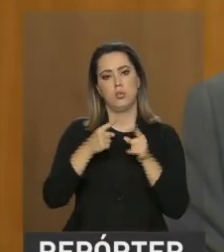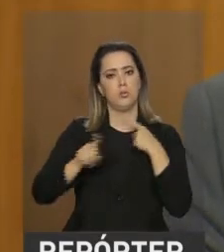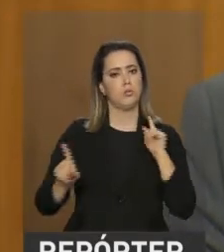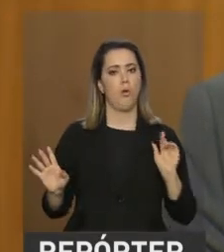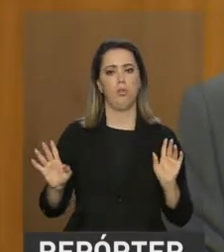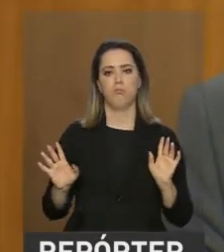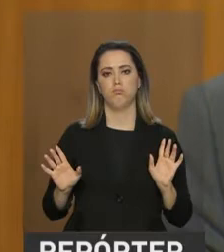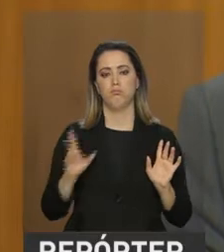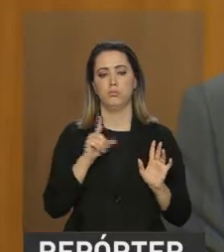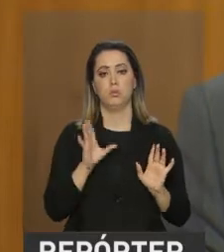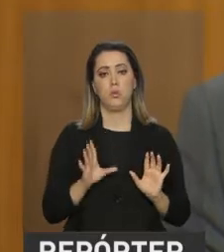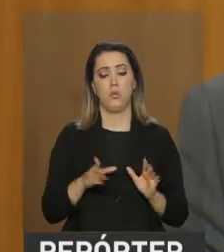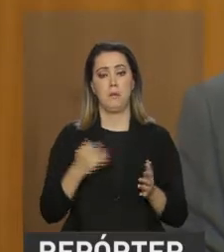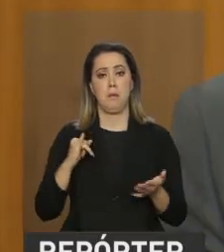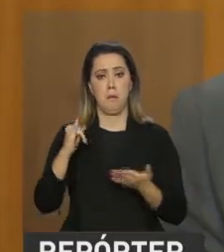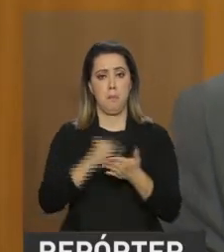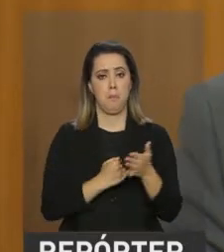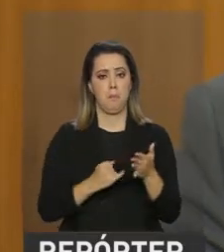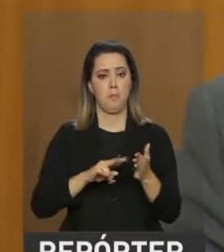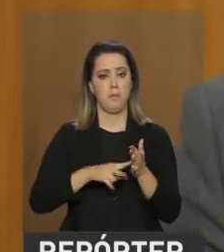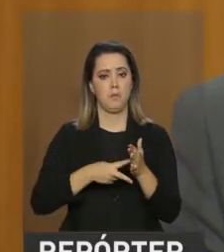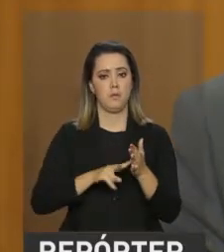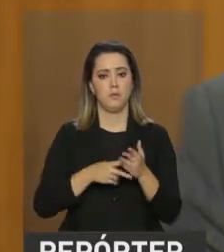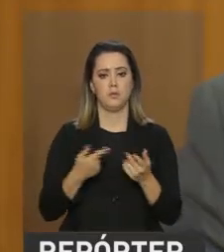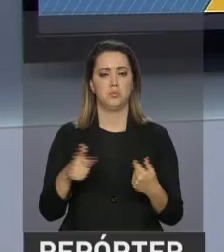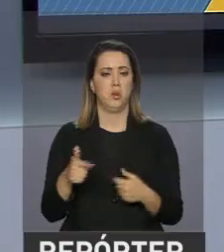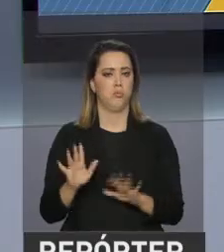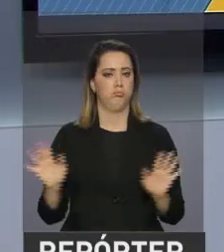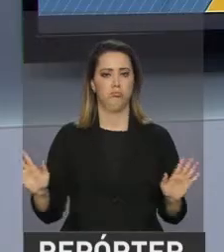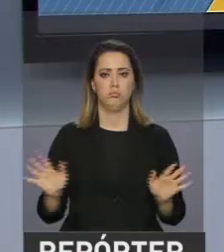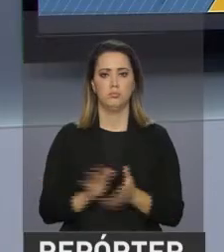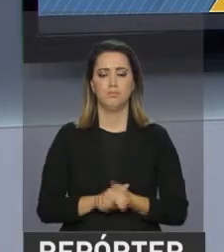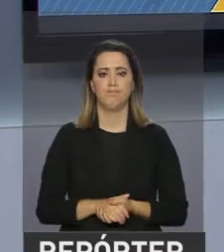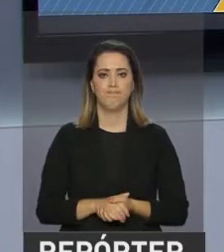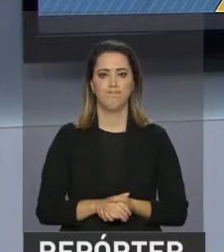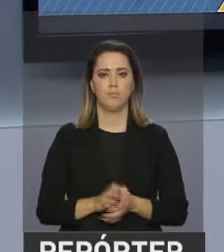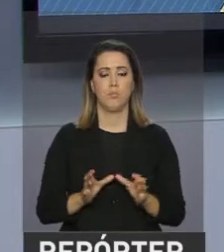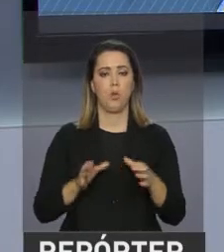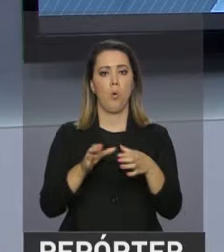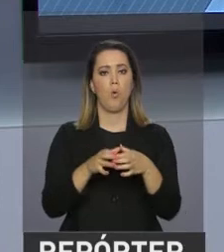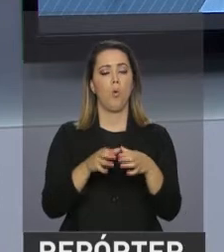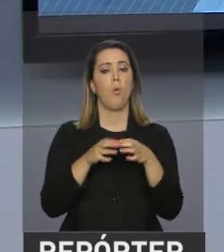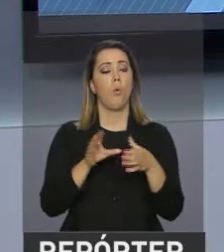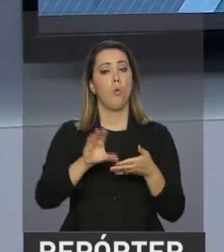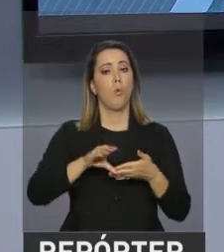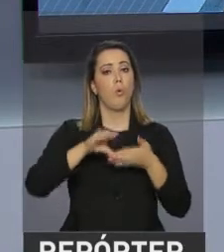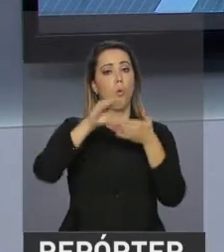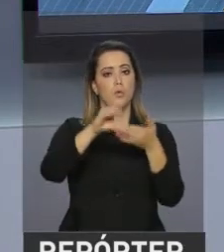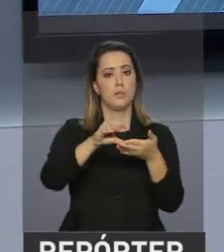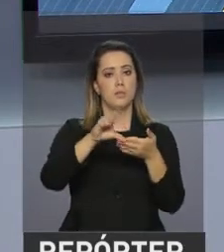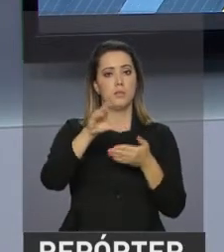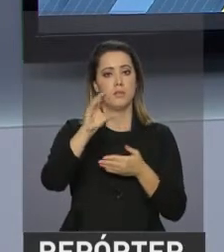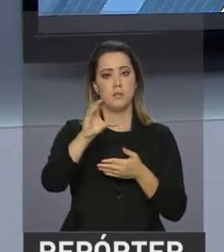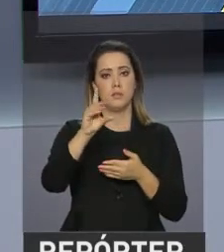imposto sindical obrigatório passou no brasil não vai ter mais o conselho de desenvolvimento econômico